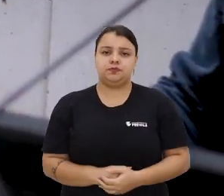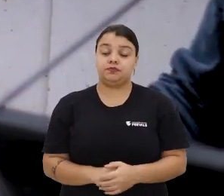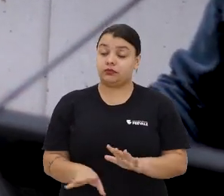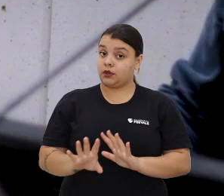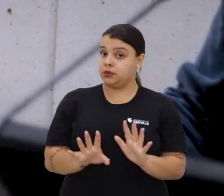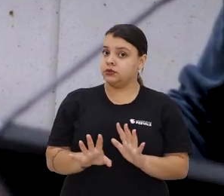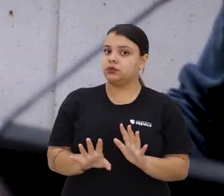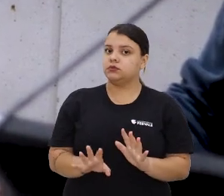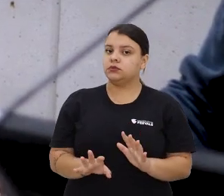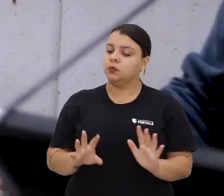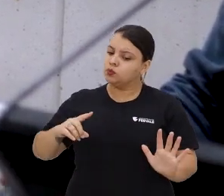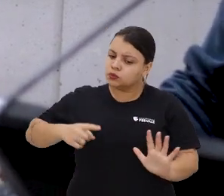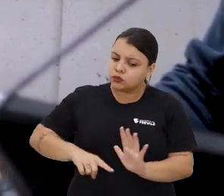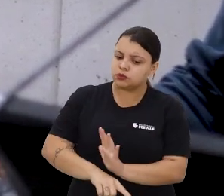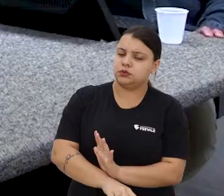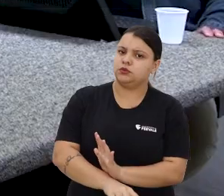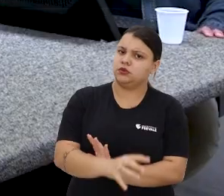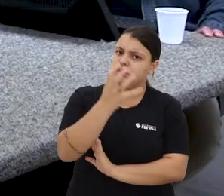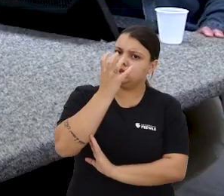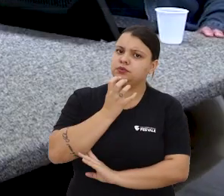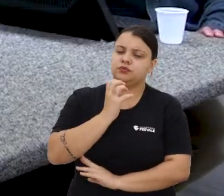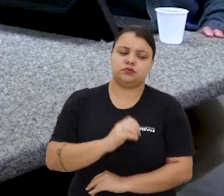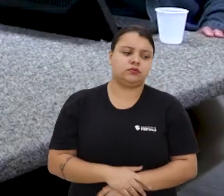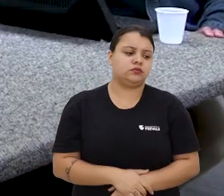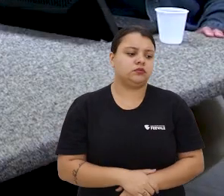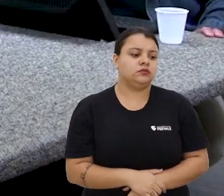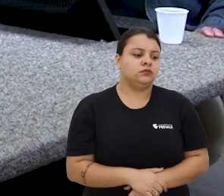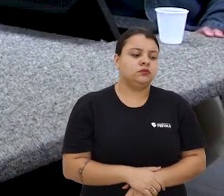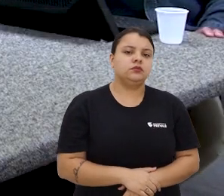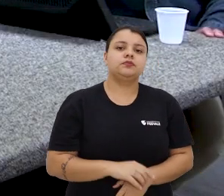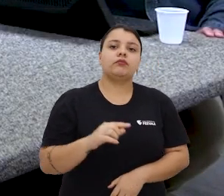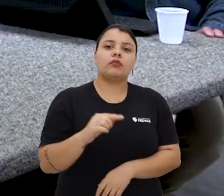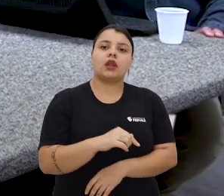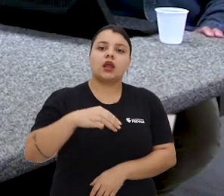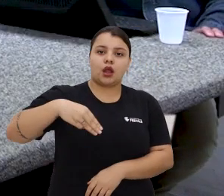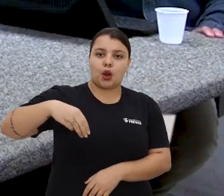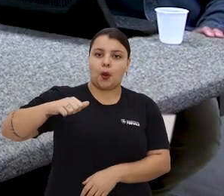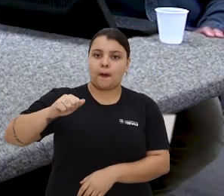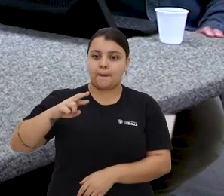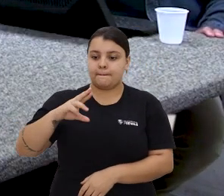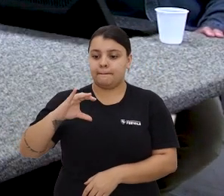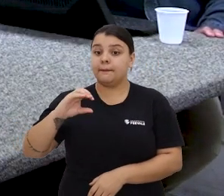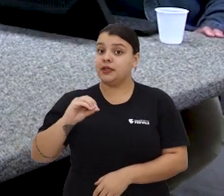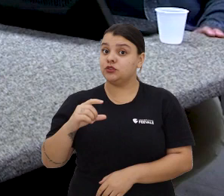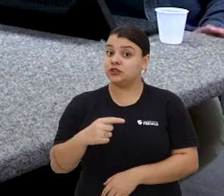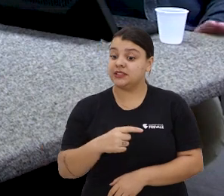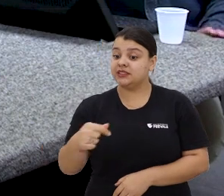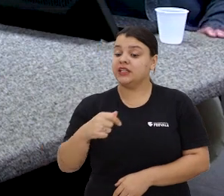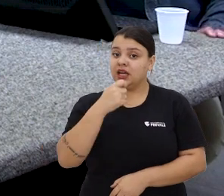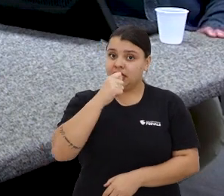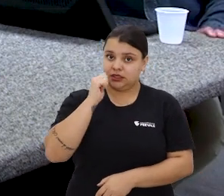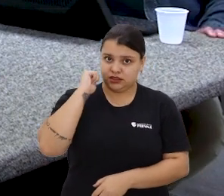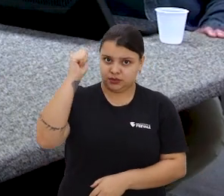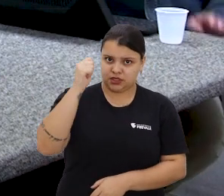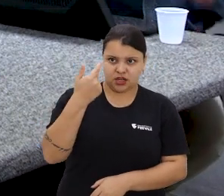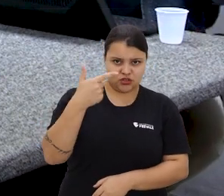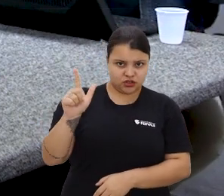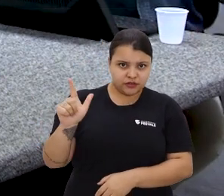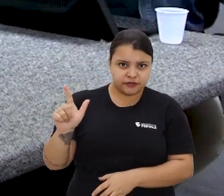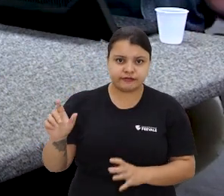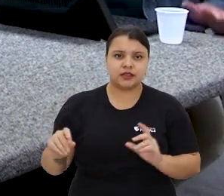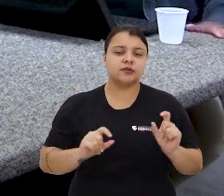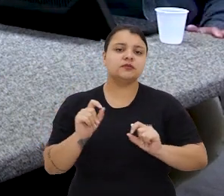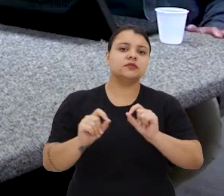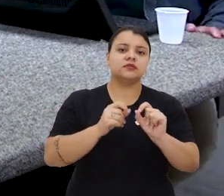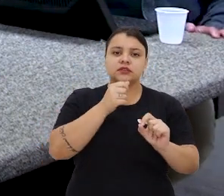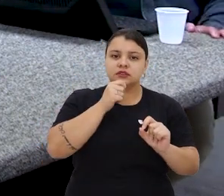mais aprofundada. Com certeza. E aí o Márcio deixa a arbitragem, Deixa a arbitragem. vai pro jornalismo e aí acabou.